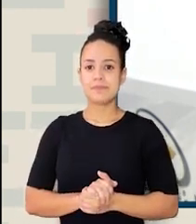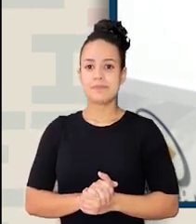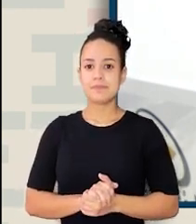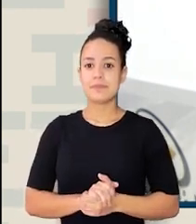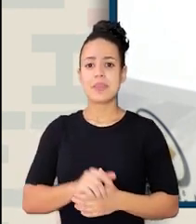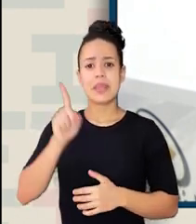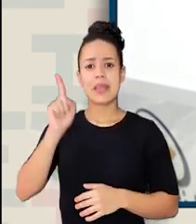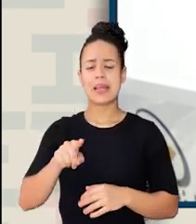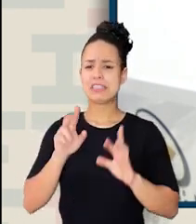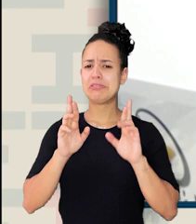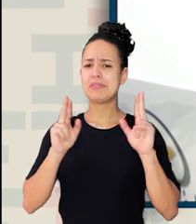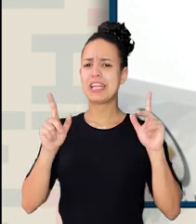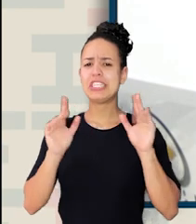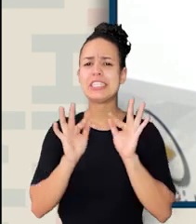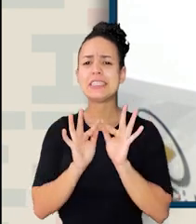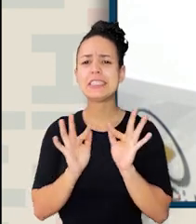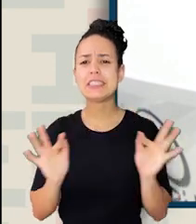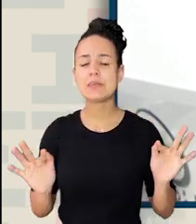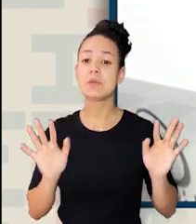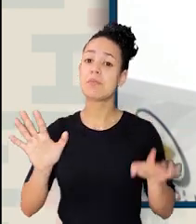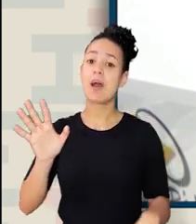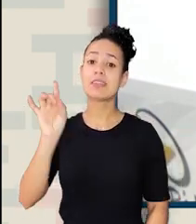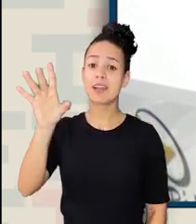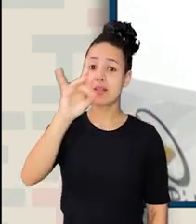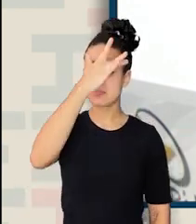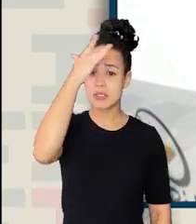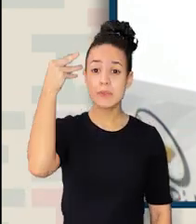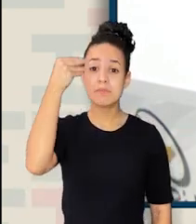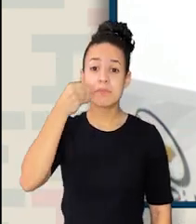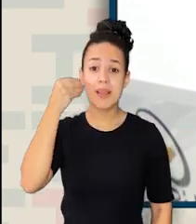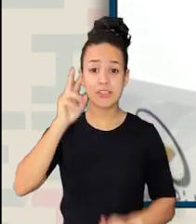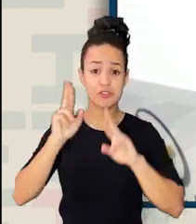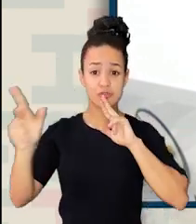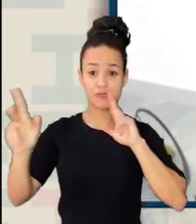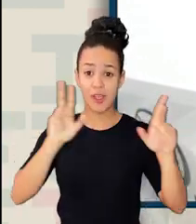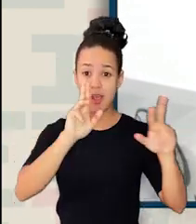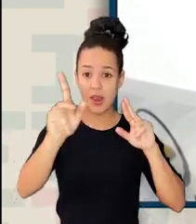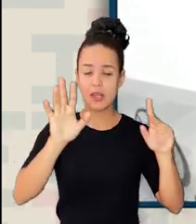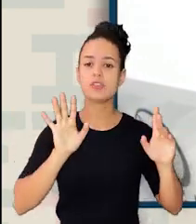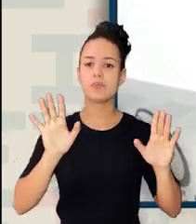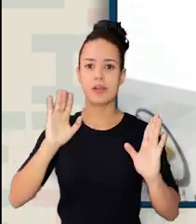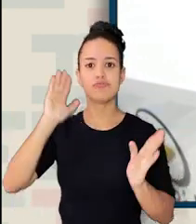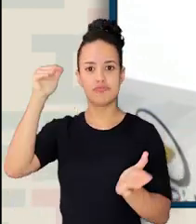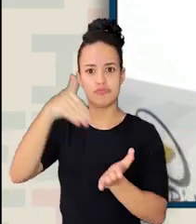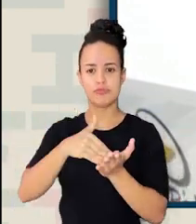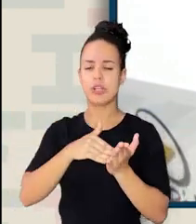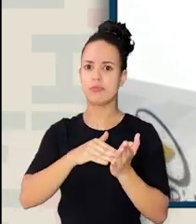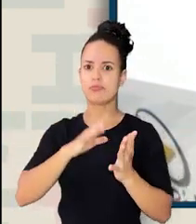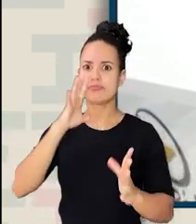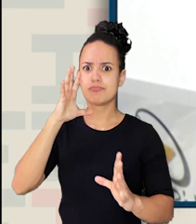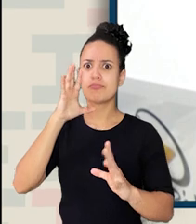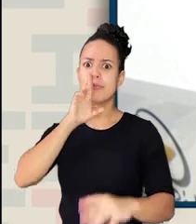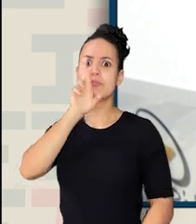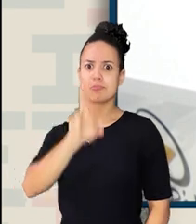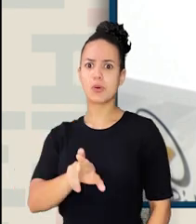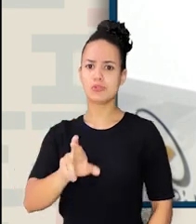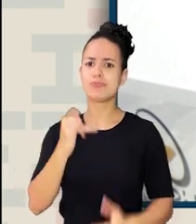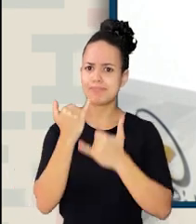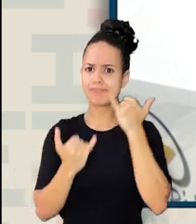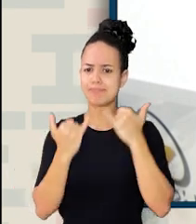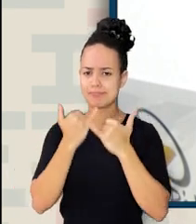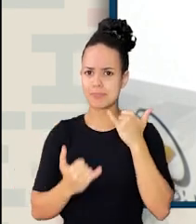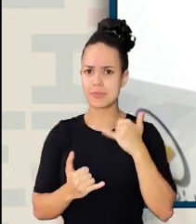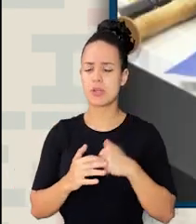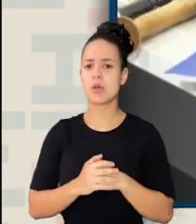É muito sutil e cada um vai ter essa experiência pessoal, mas vai chegar a um resultado muito parecido. Em que o